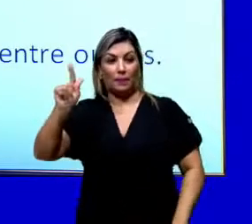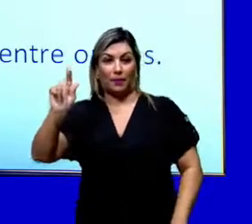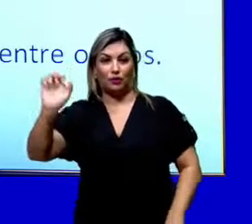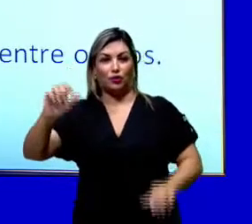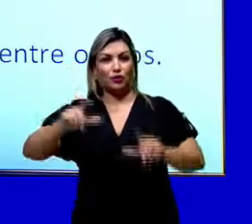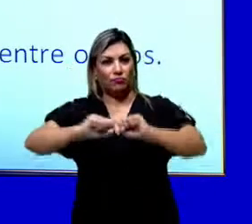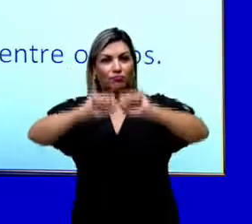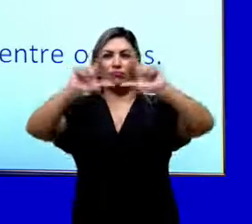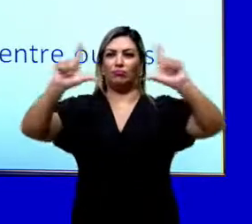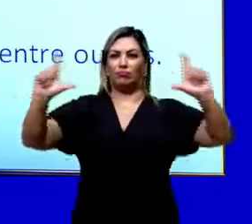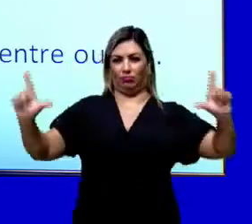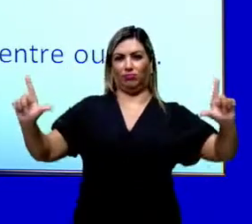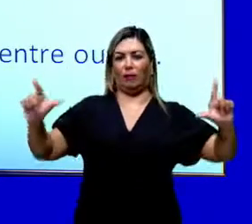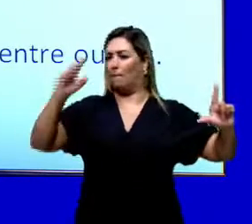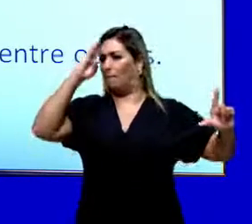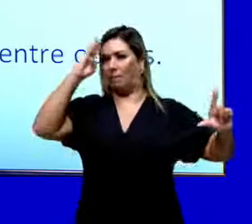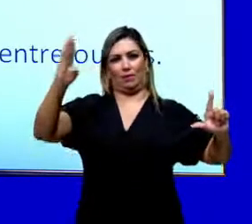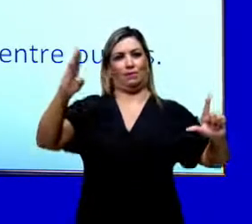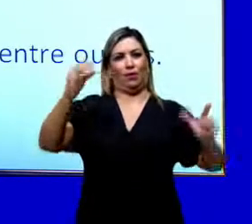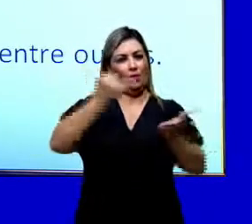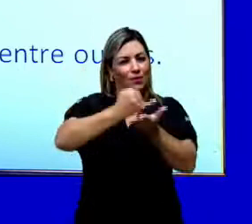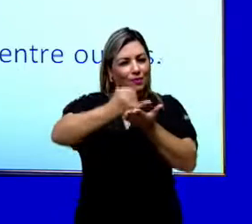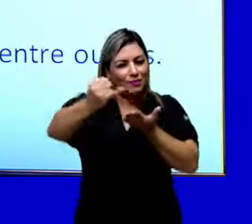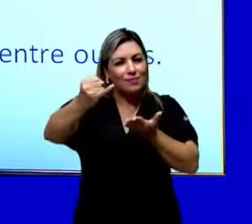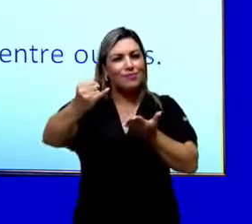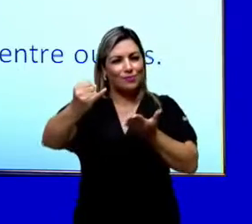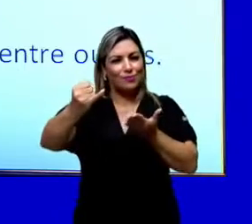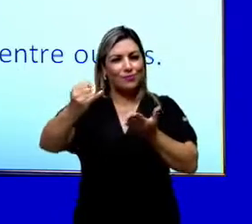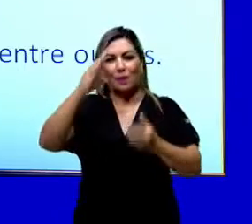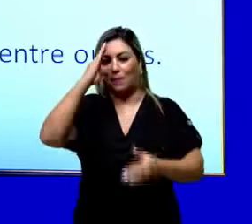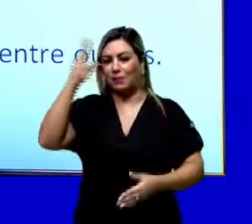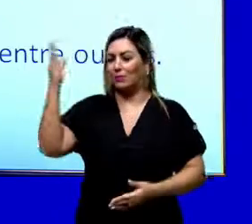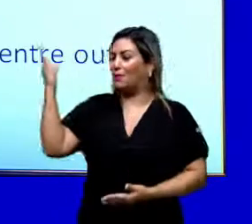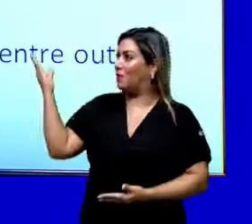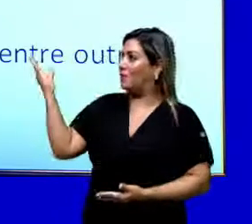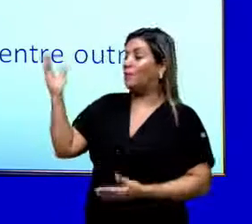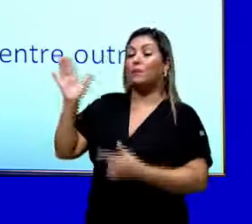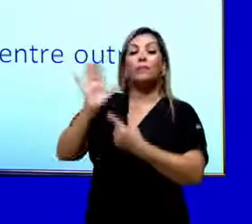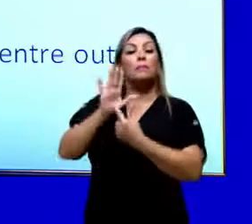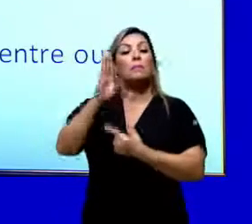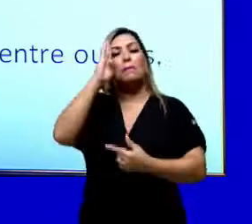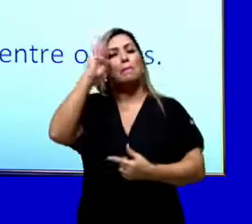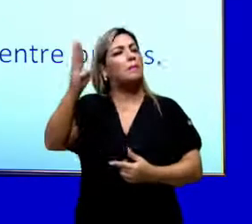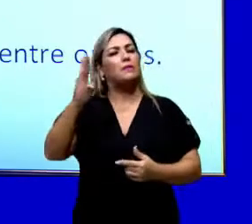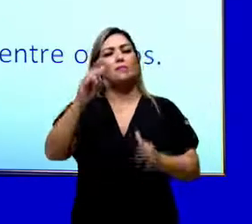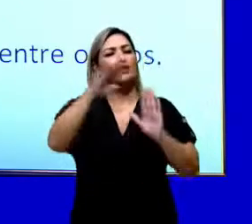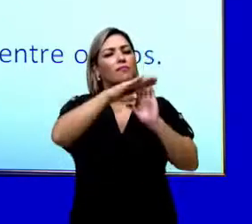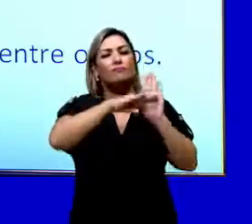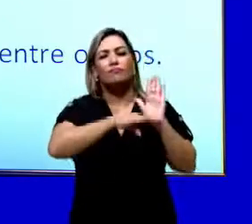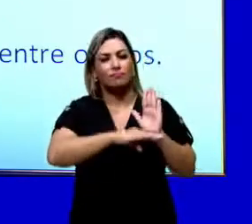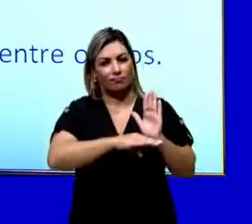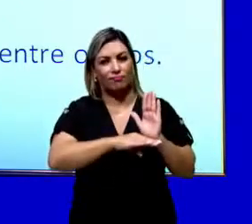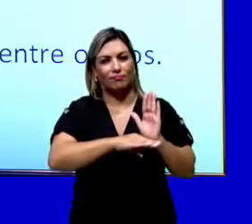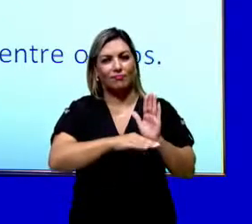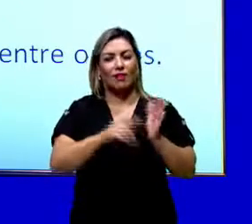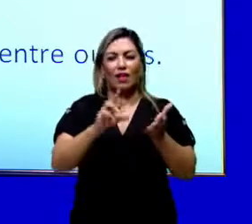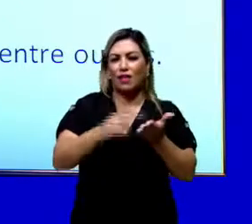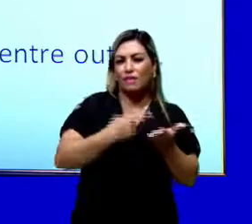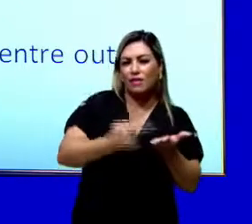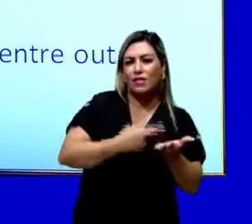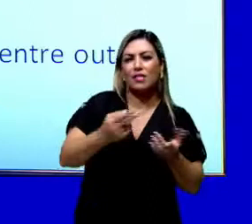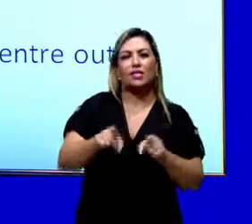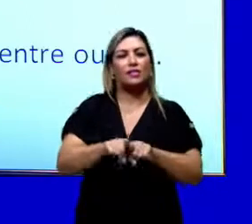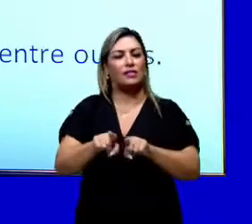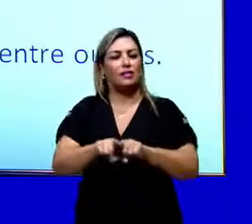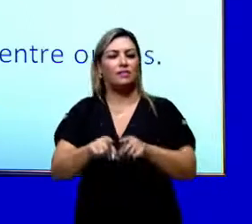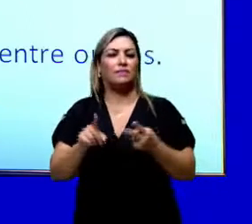aquela página de abertura né que é onde vai estar expostas as principais matérias nas Mega seus